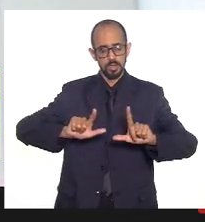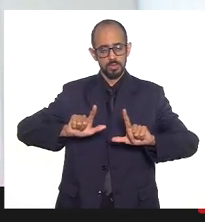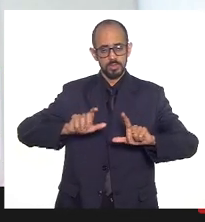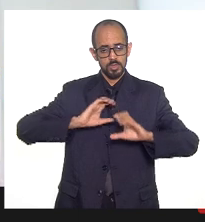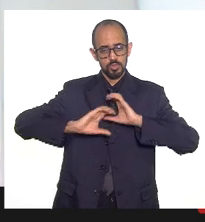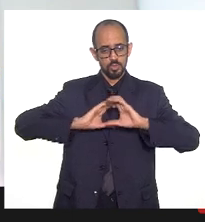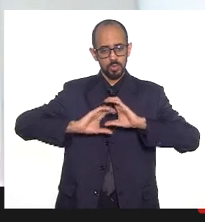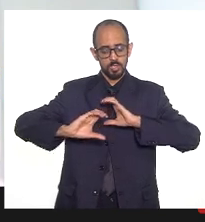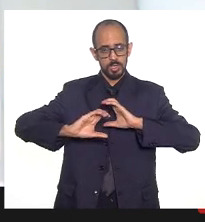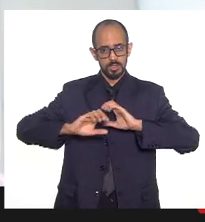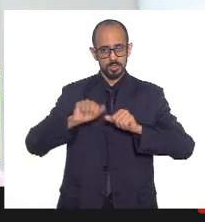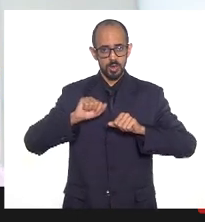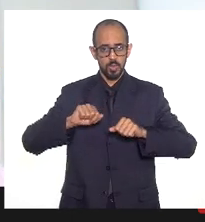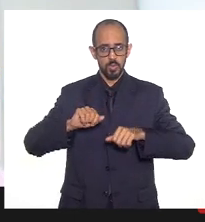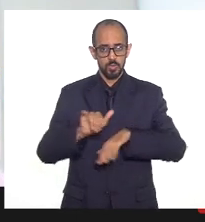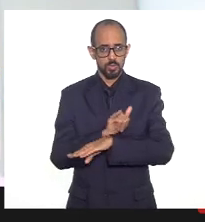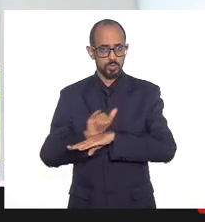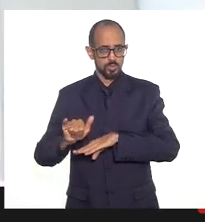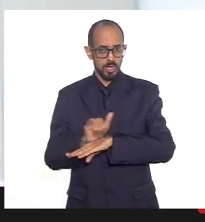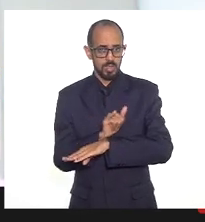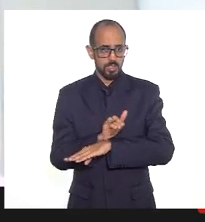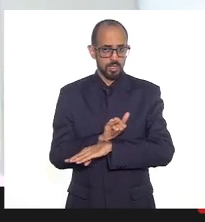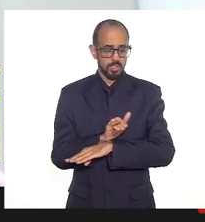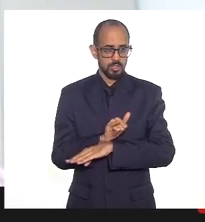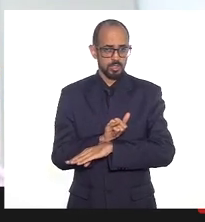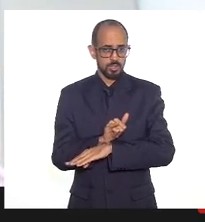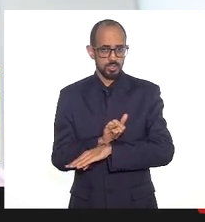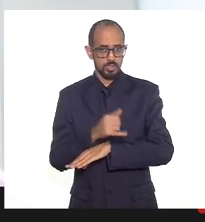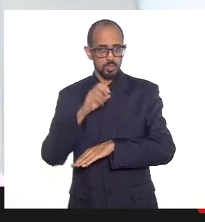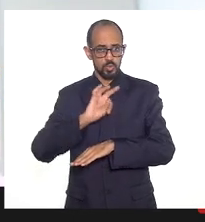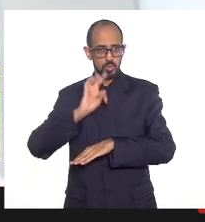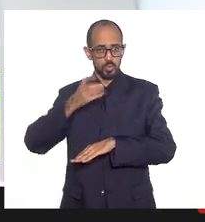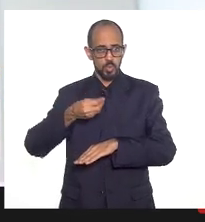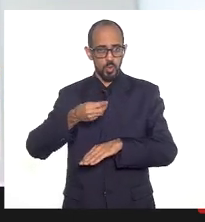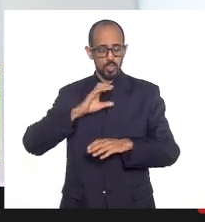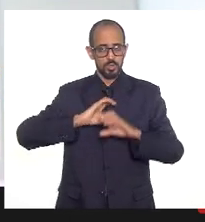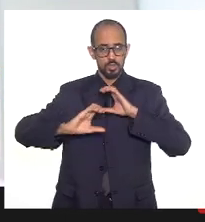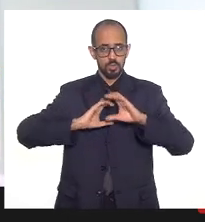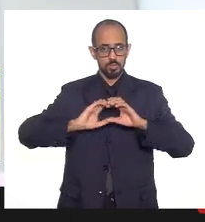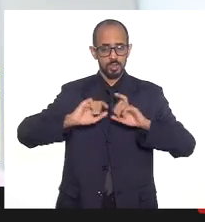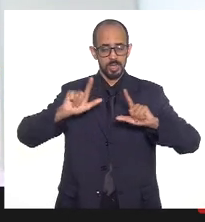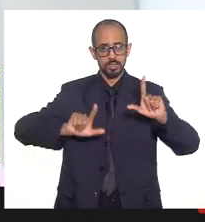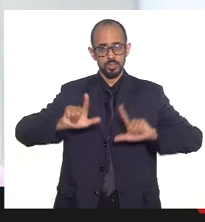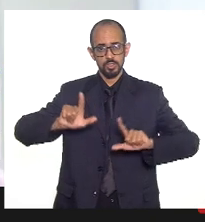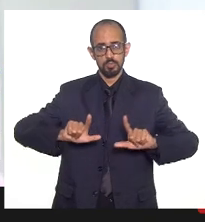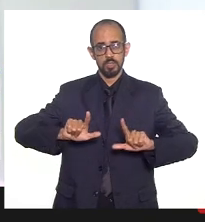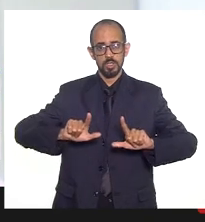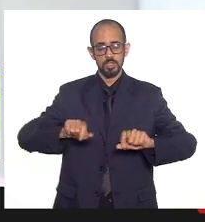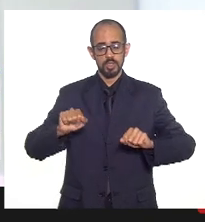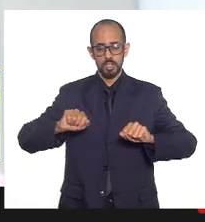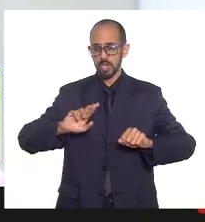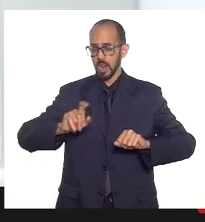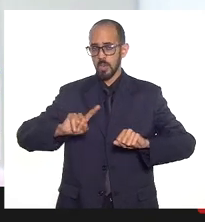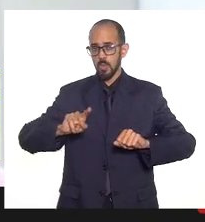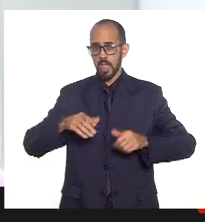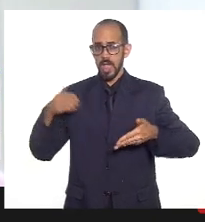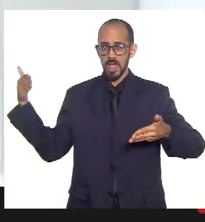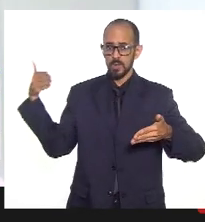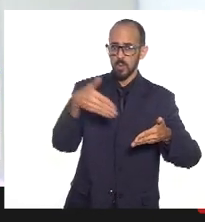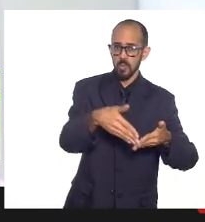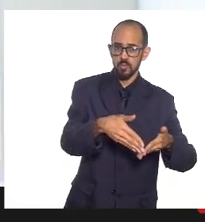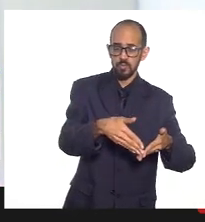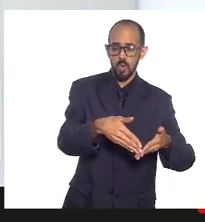comunicação alternativa, né, todos os veículos de comunicação que não estejam centrados, né, no grande oligopólio midiático